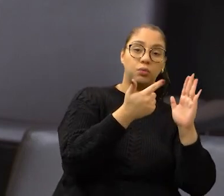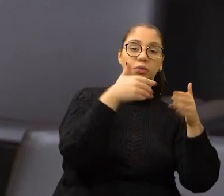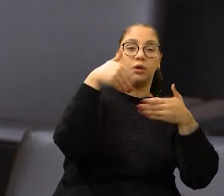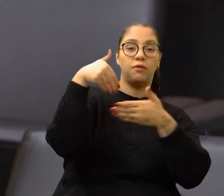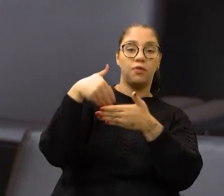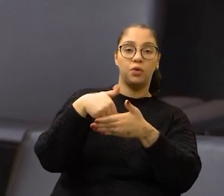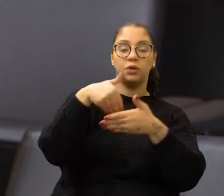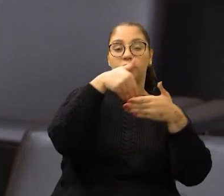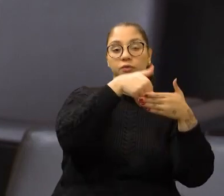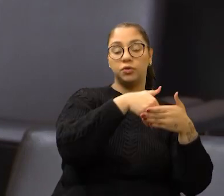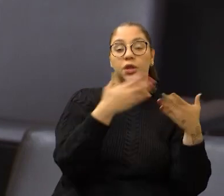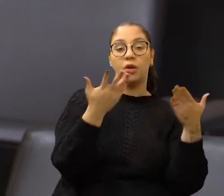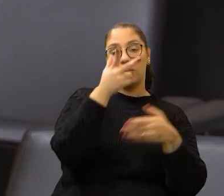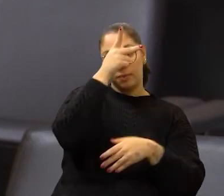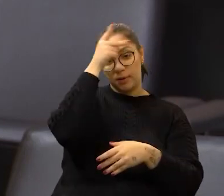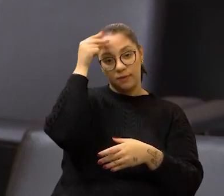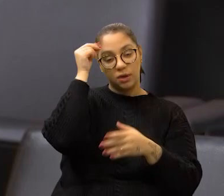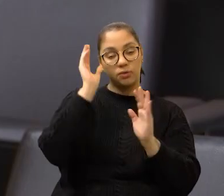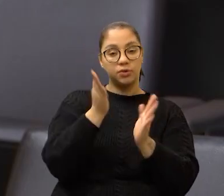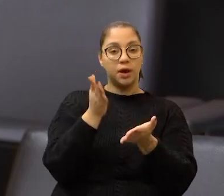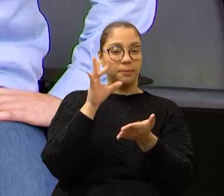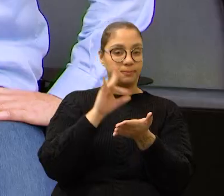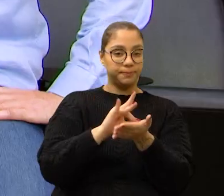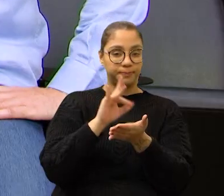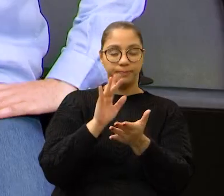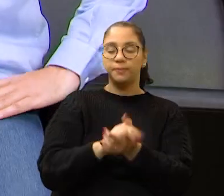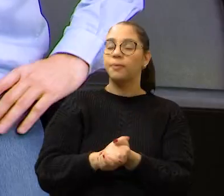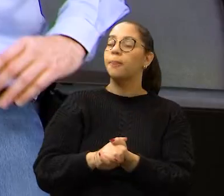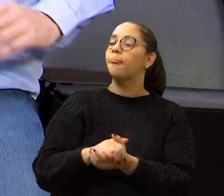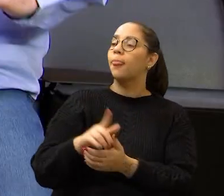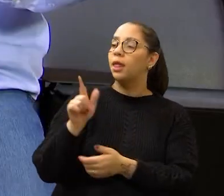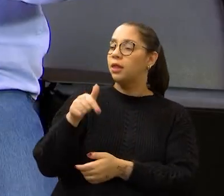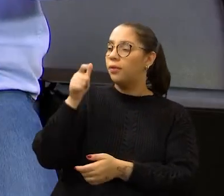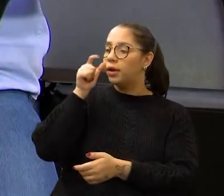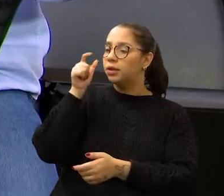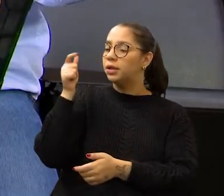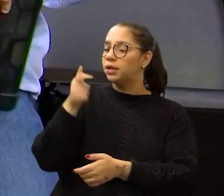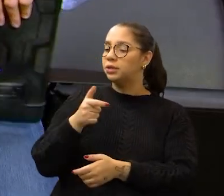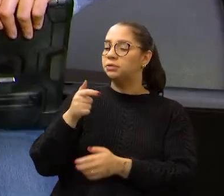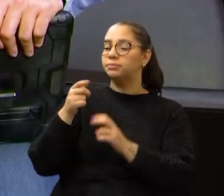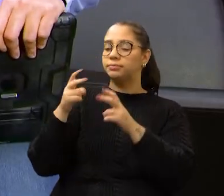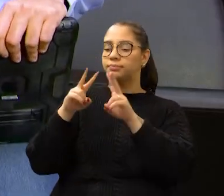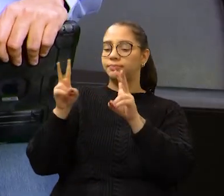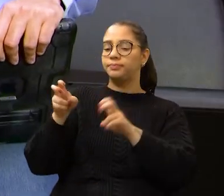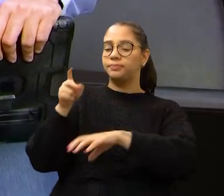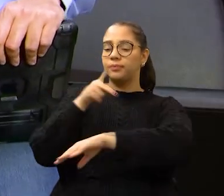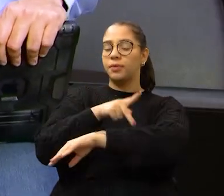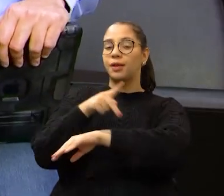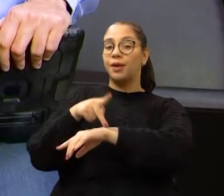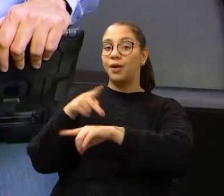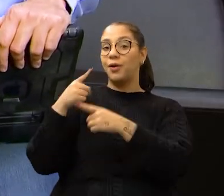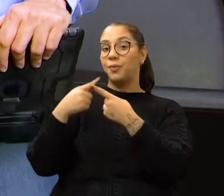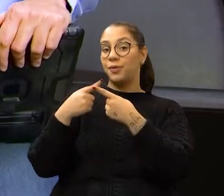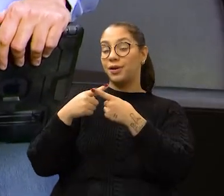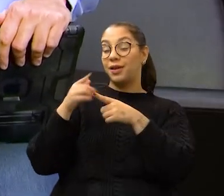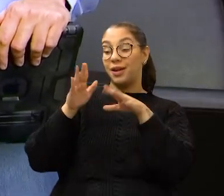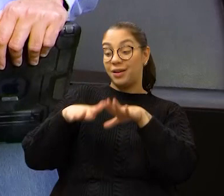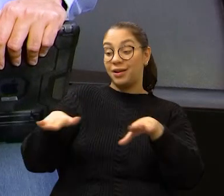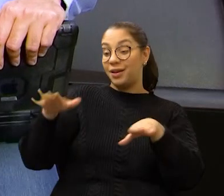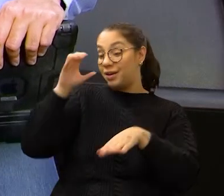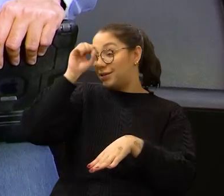está sendo sancionado pelo nosso prefeito. E, vereador, é interessante essa questão pedagógica, né? Porque as